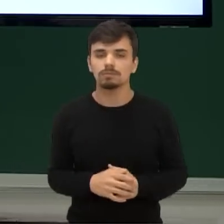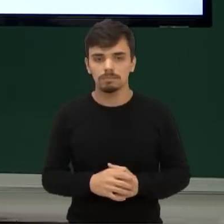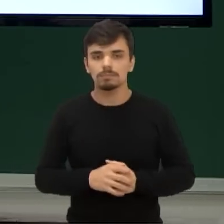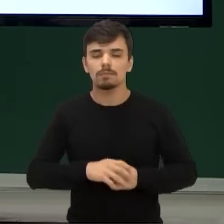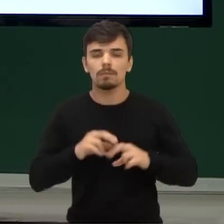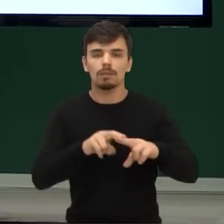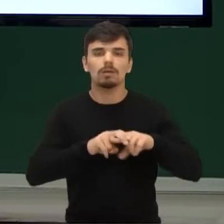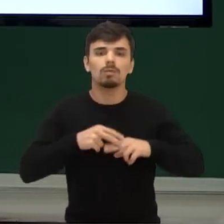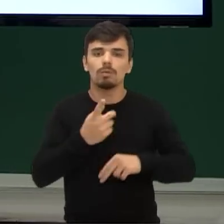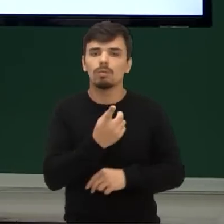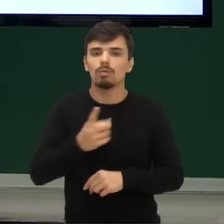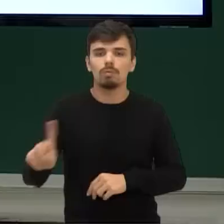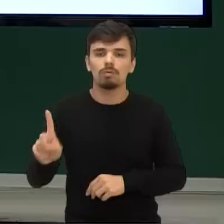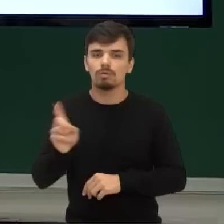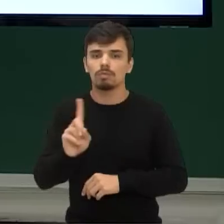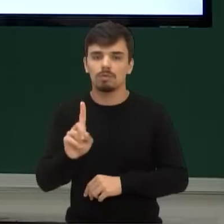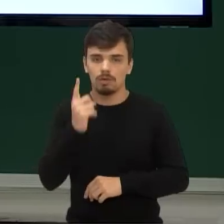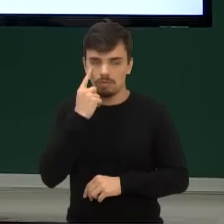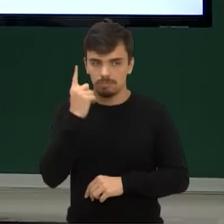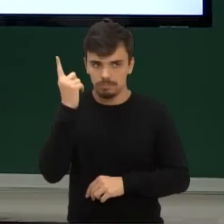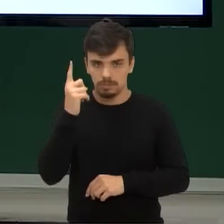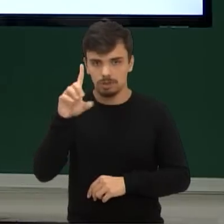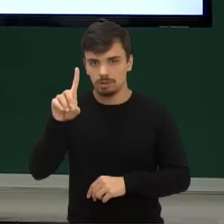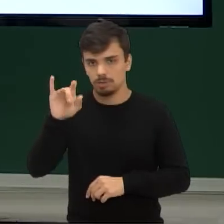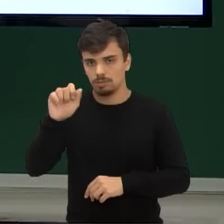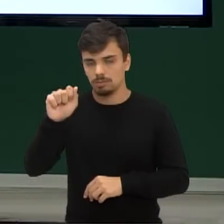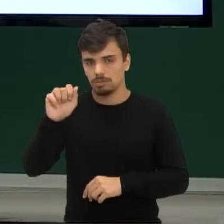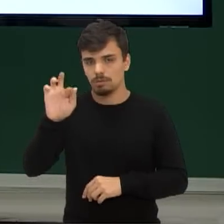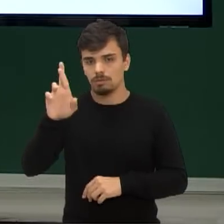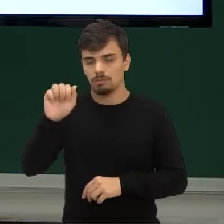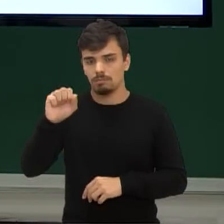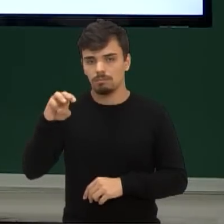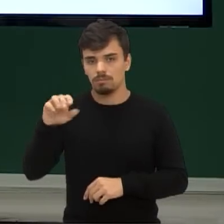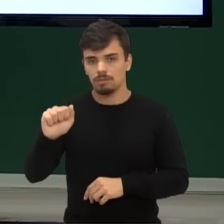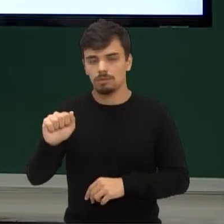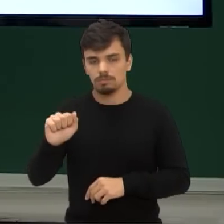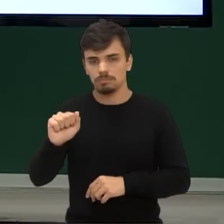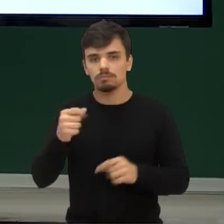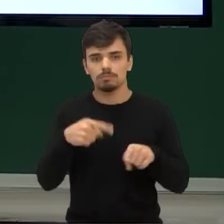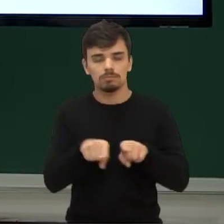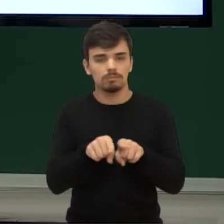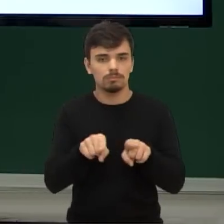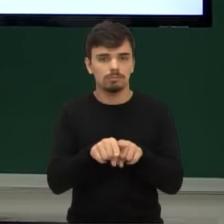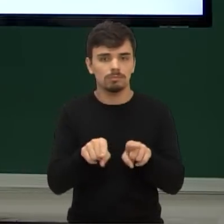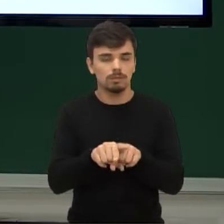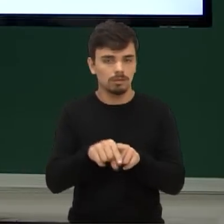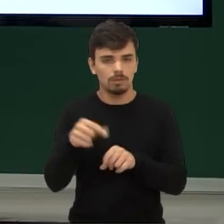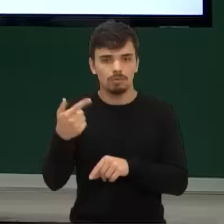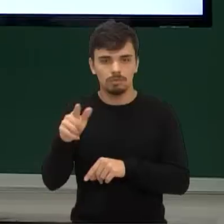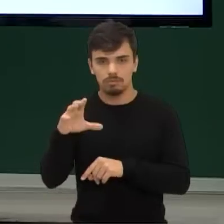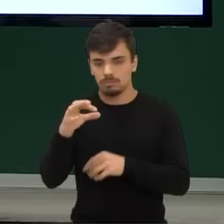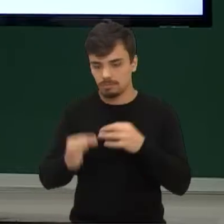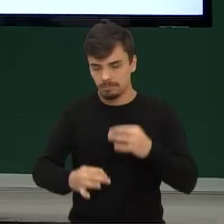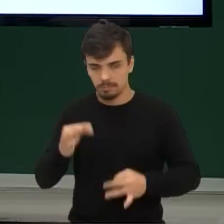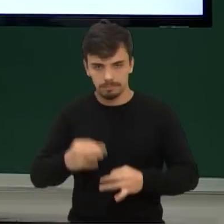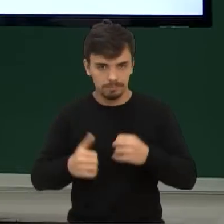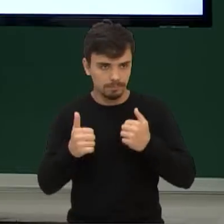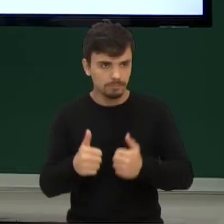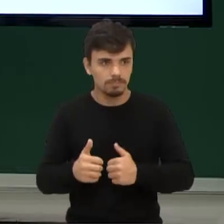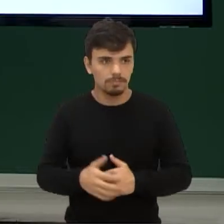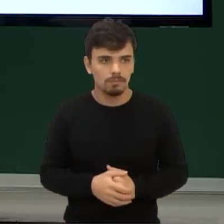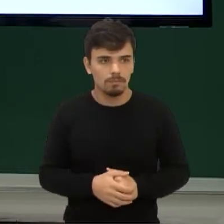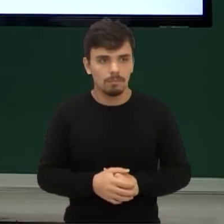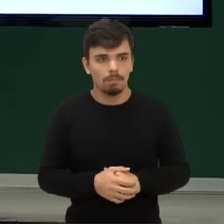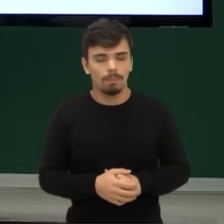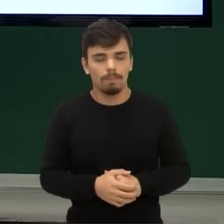o único, né, de barreira era o diafragma. Tabelinha e coito interrompido, métodos comportamentais.